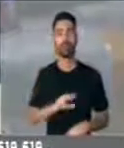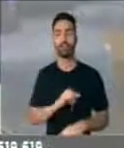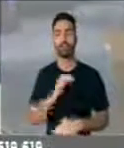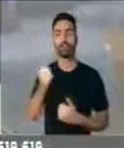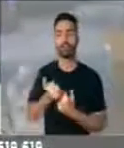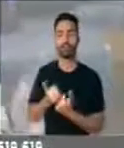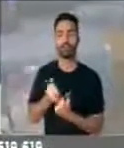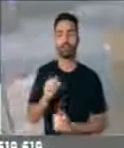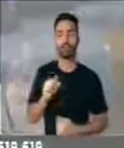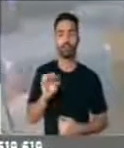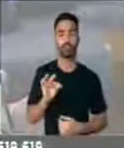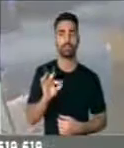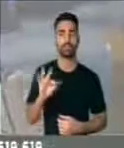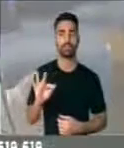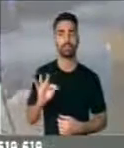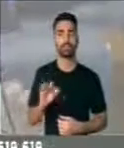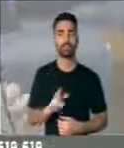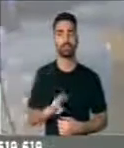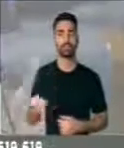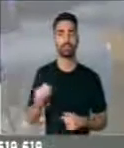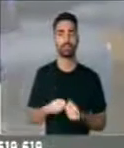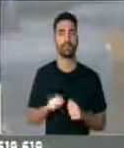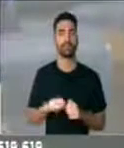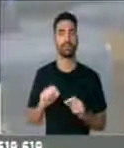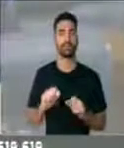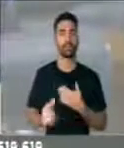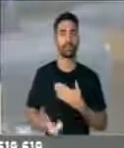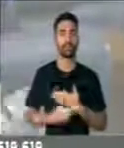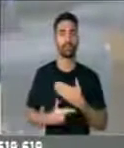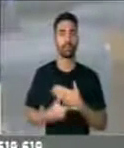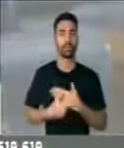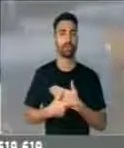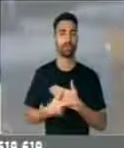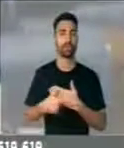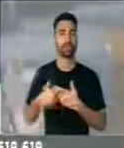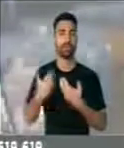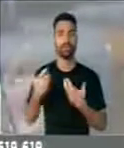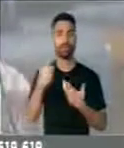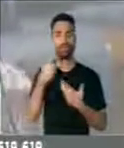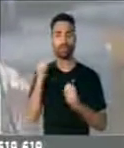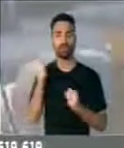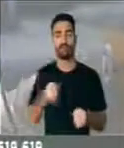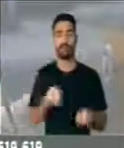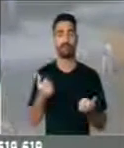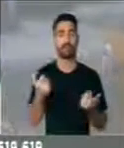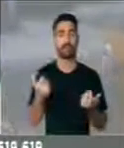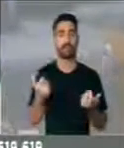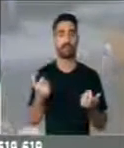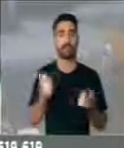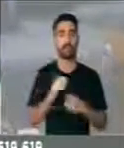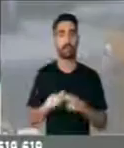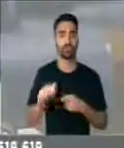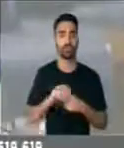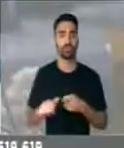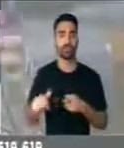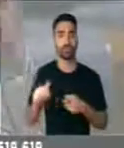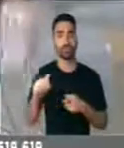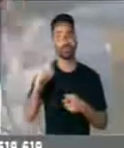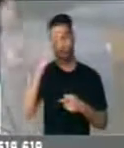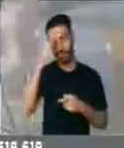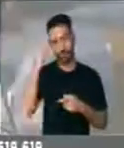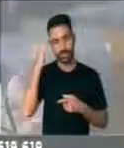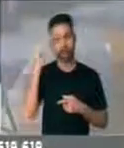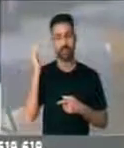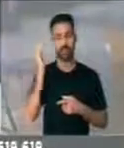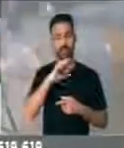Tribunal fazer o papel de defensor de qualquer réu, e sim